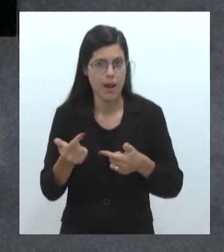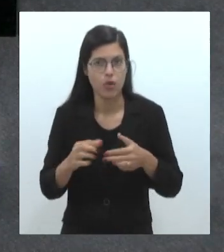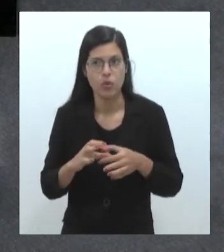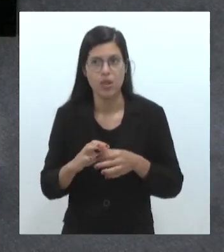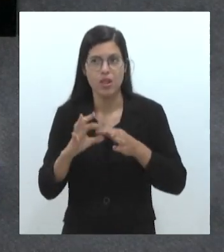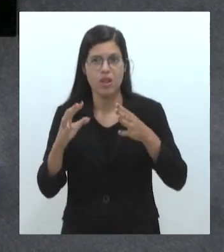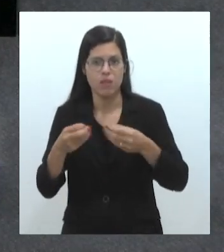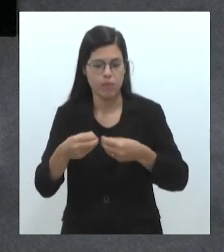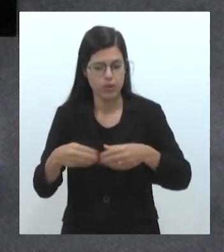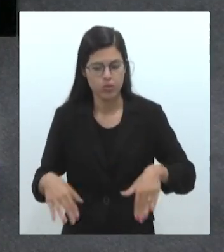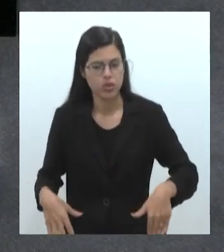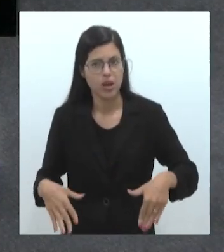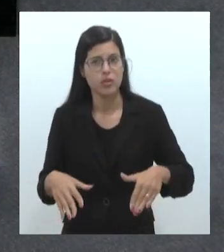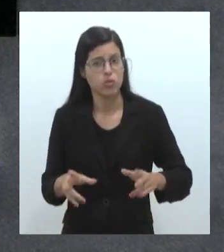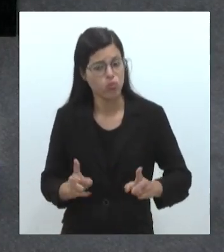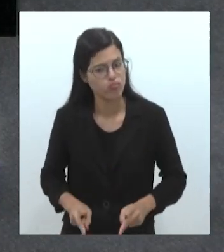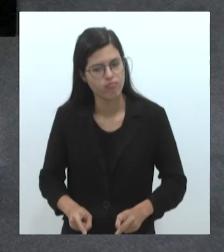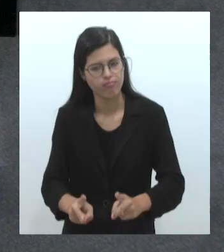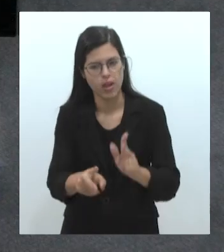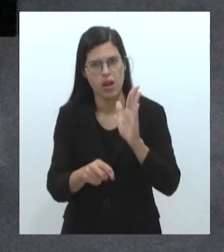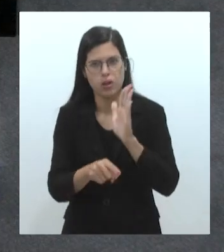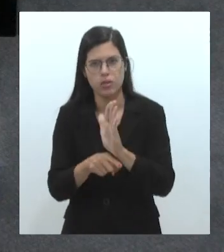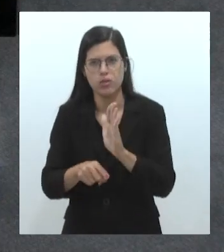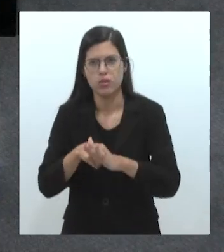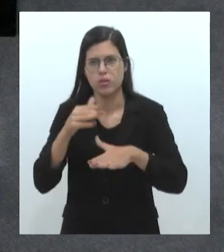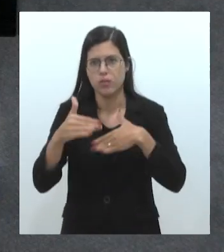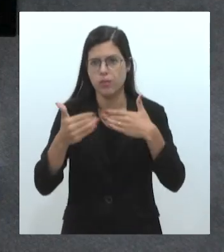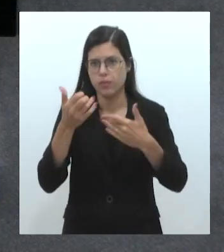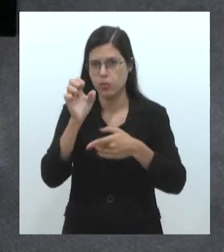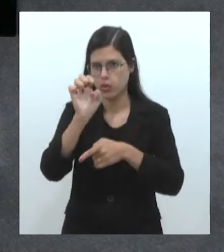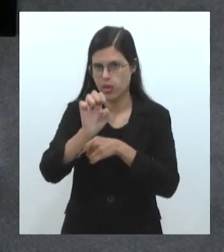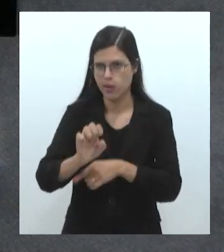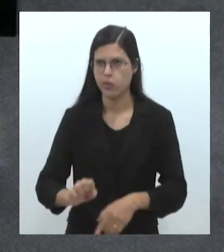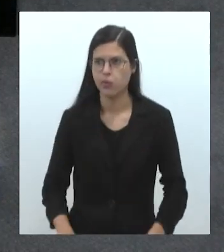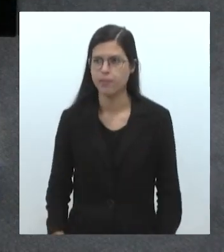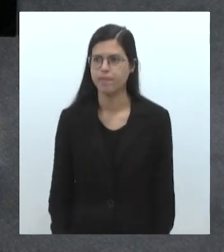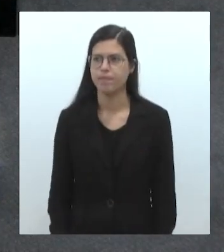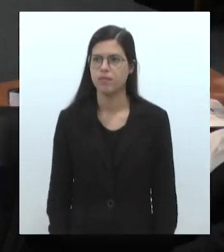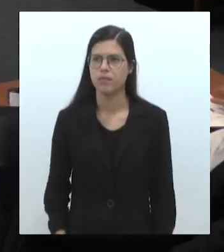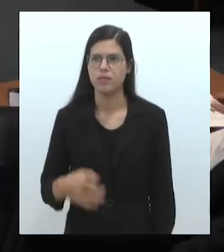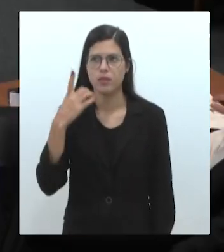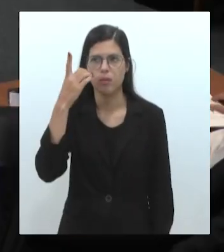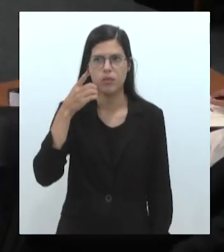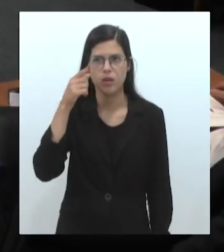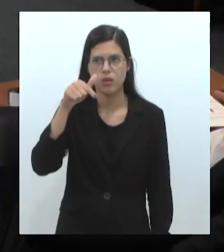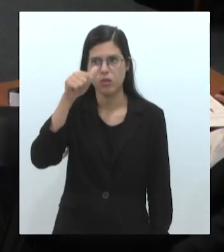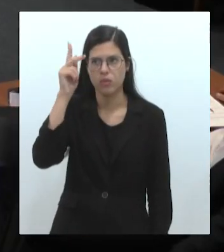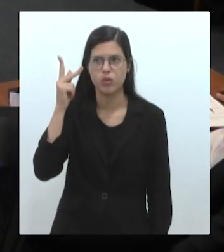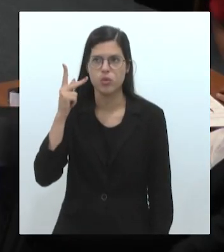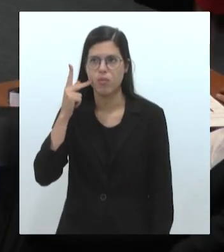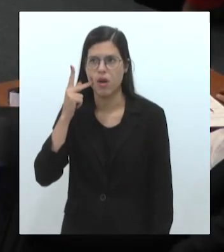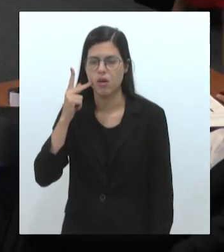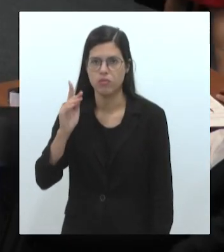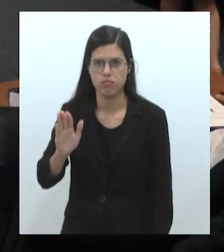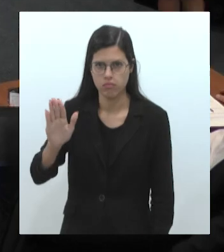segue contribuindo enormemente com o desenvolvimento do nosso Estado. Deputado Luiz Paulo também vai discutir, né?